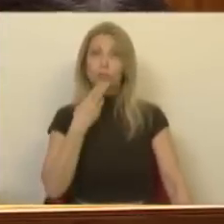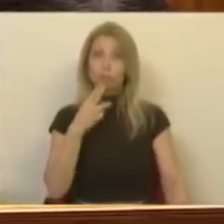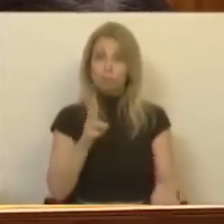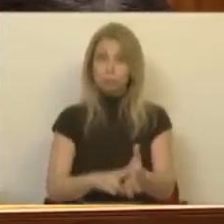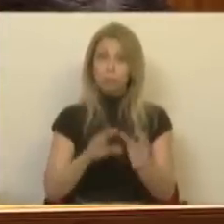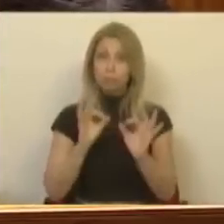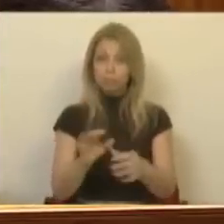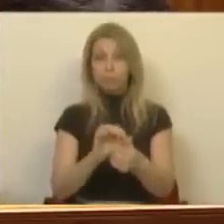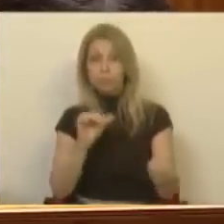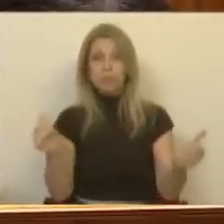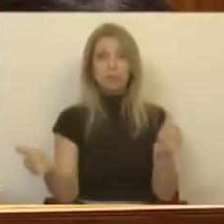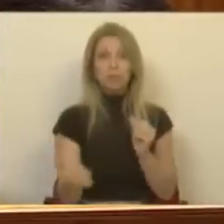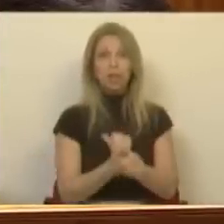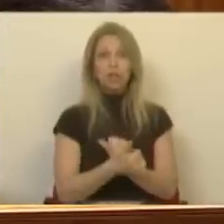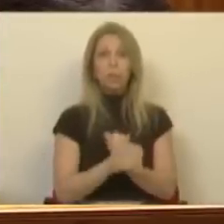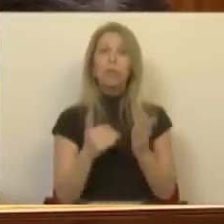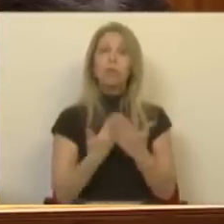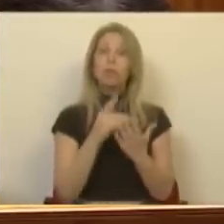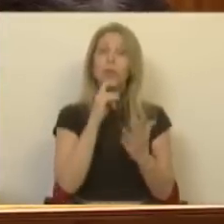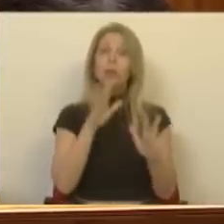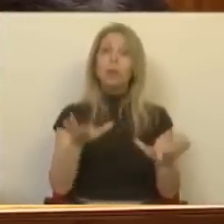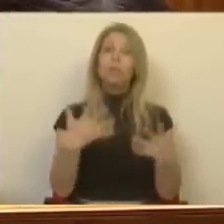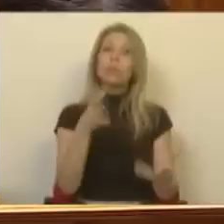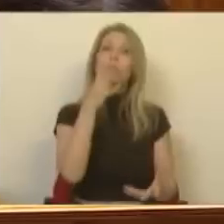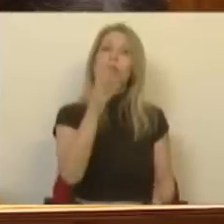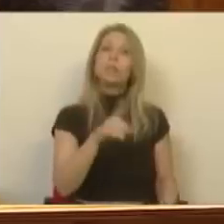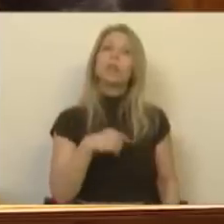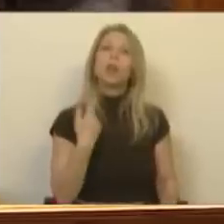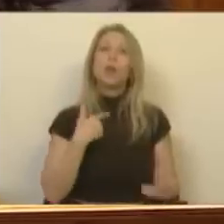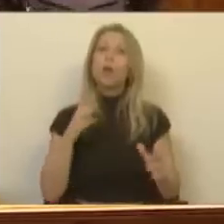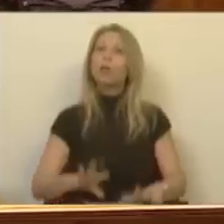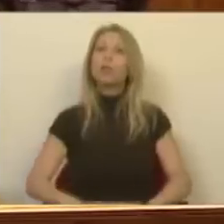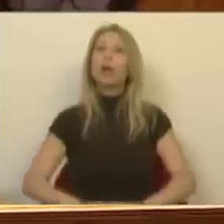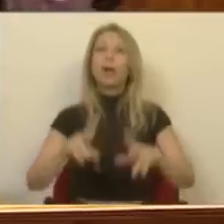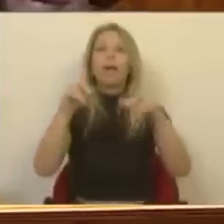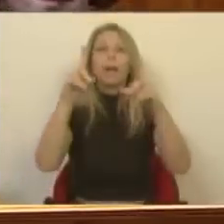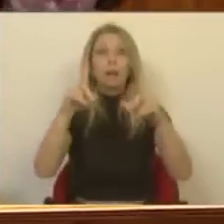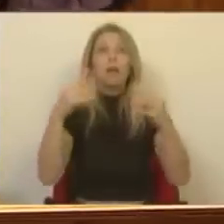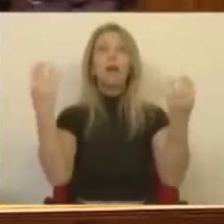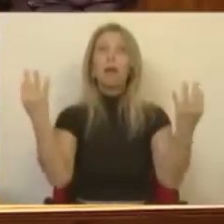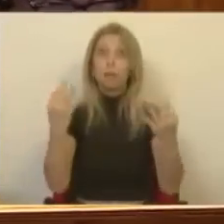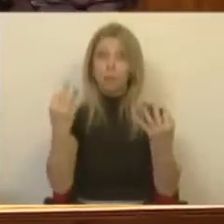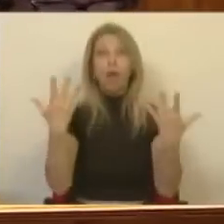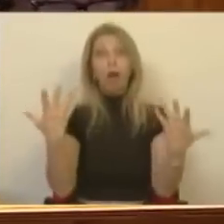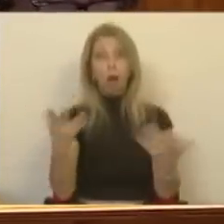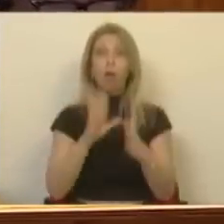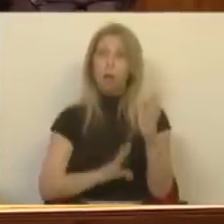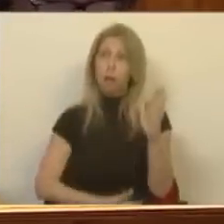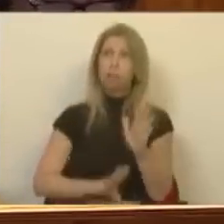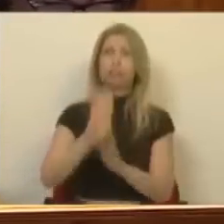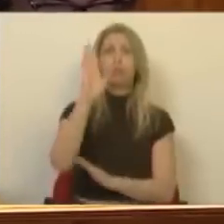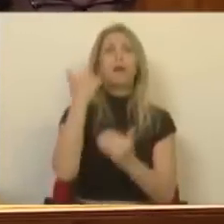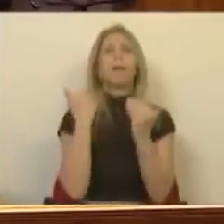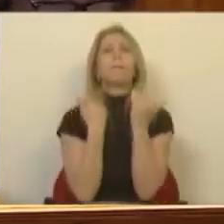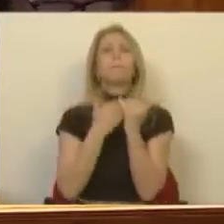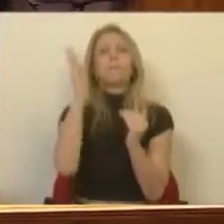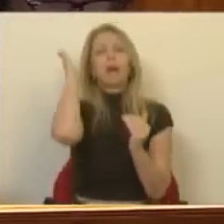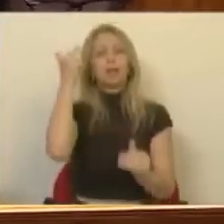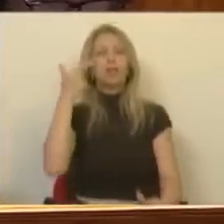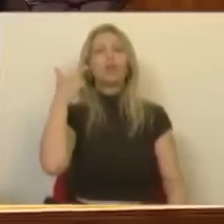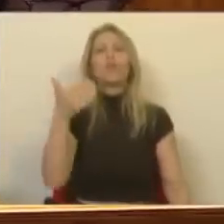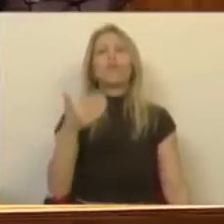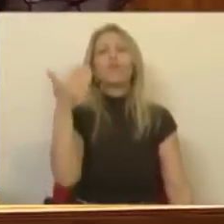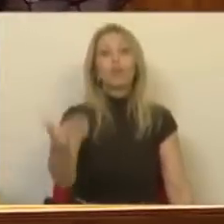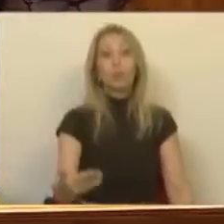e permite dizer nós não só temos crescido como vamos agora crescer mais e temos condições para crescer muitíssimo mais no futuro